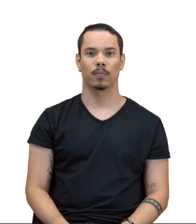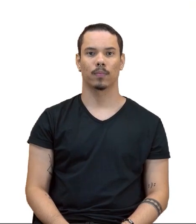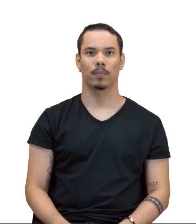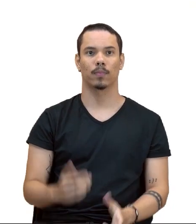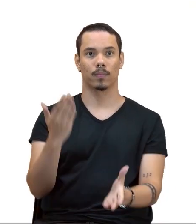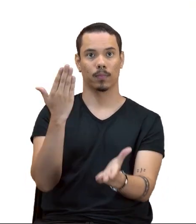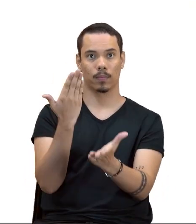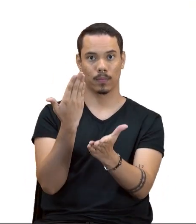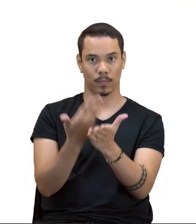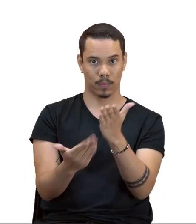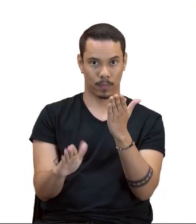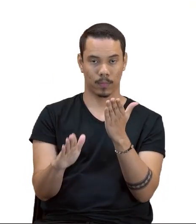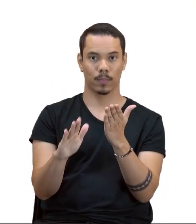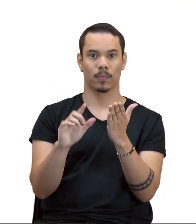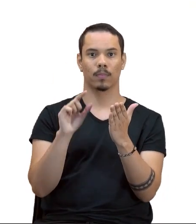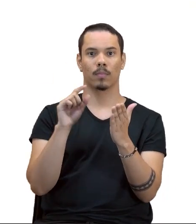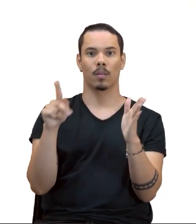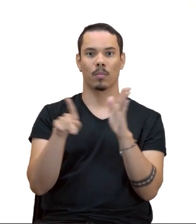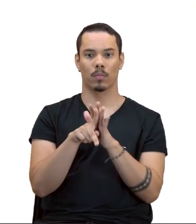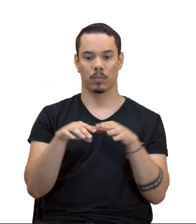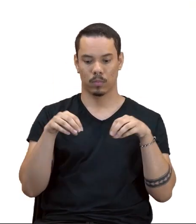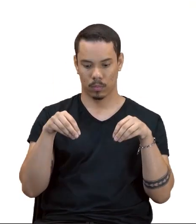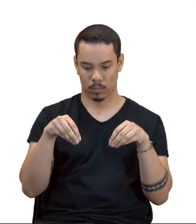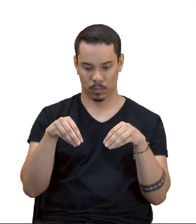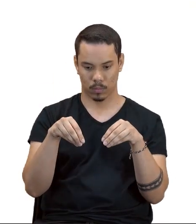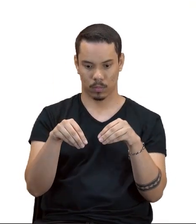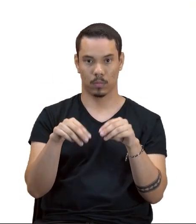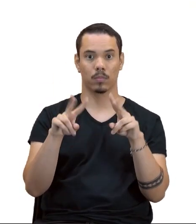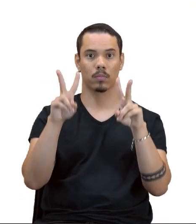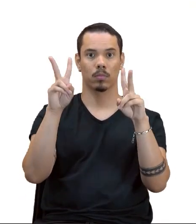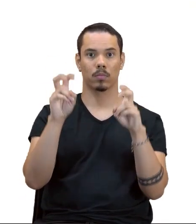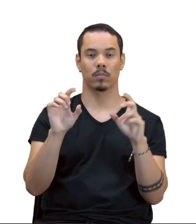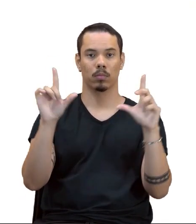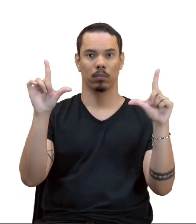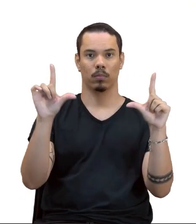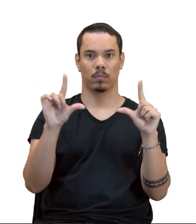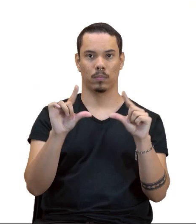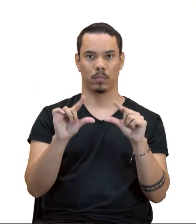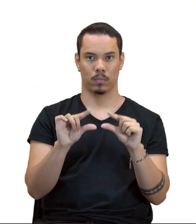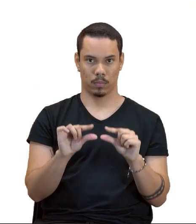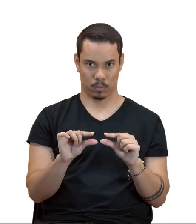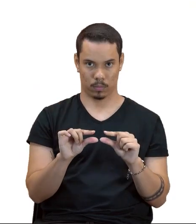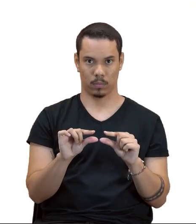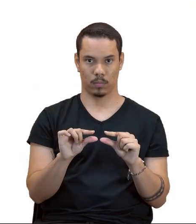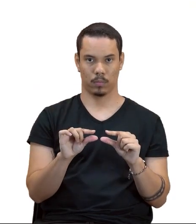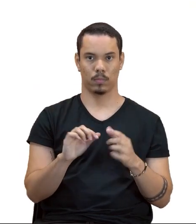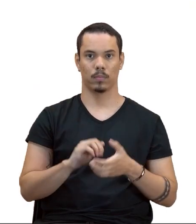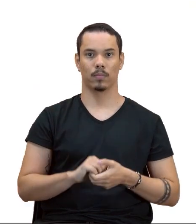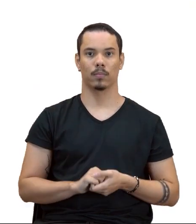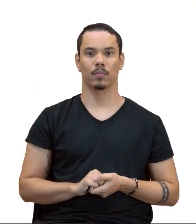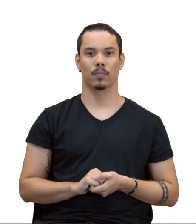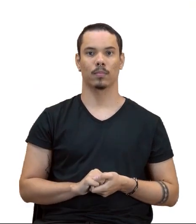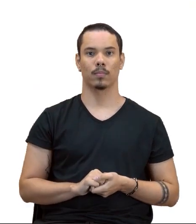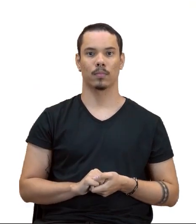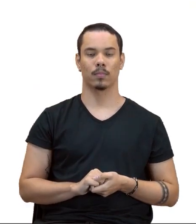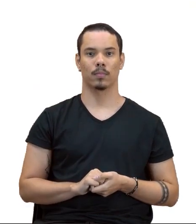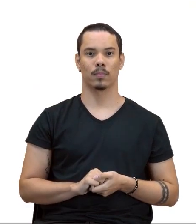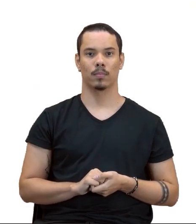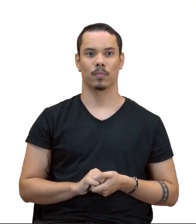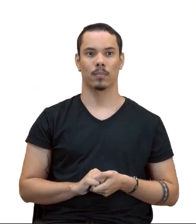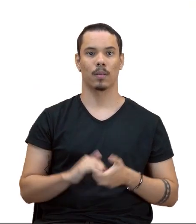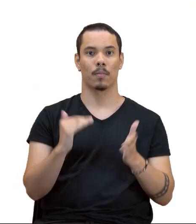de fertilidade do solo em razão da redução da serrapilheira. B.